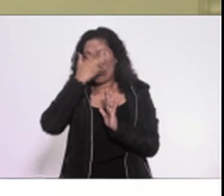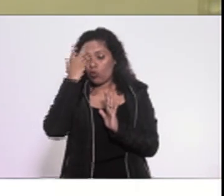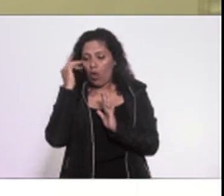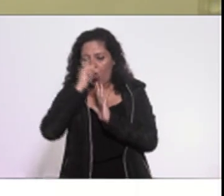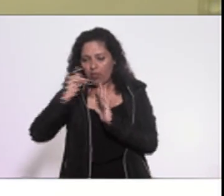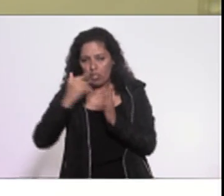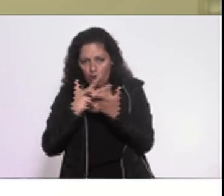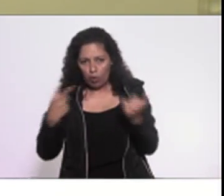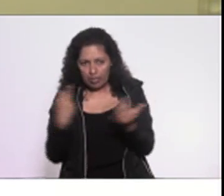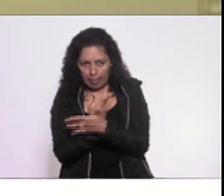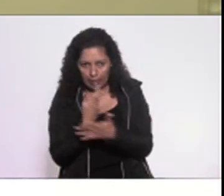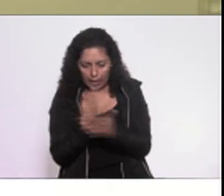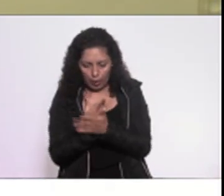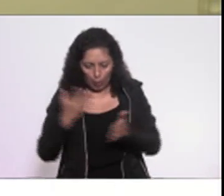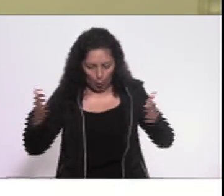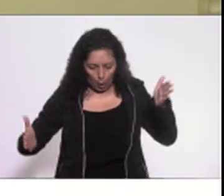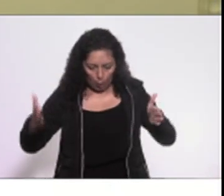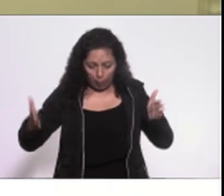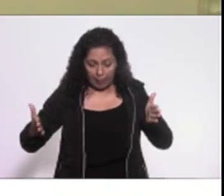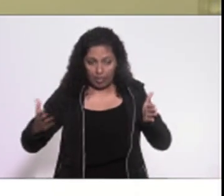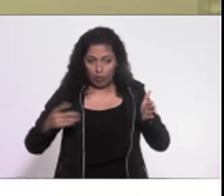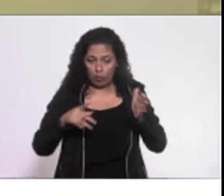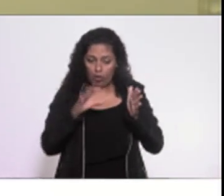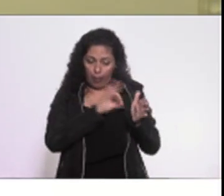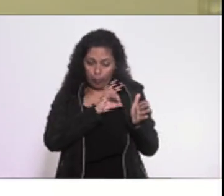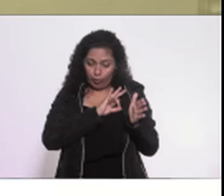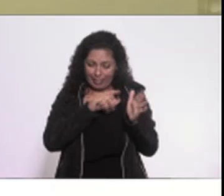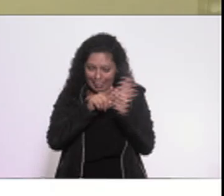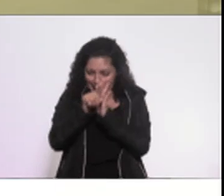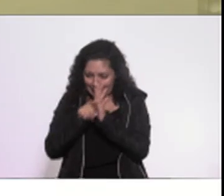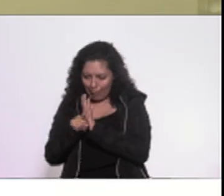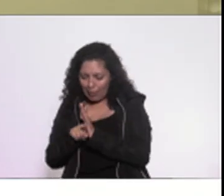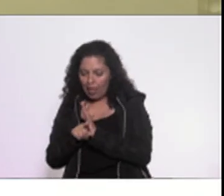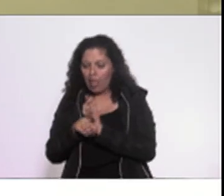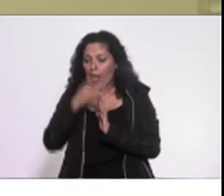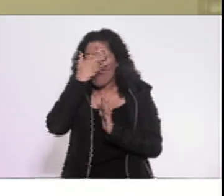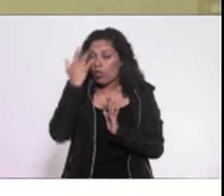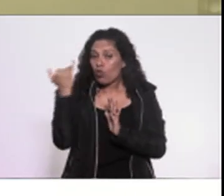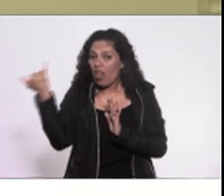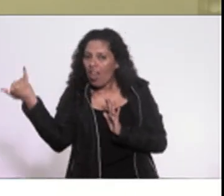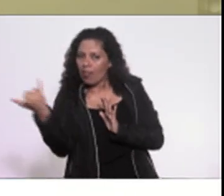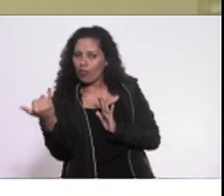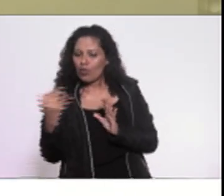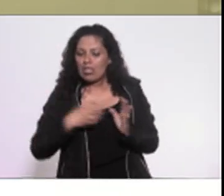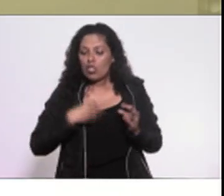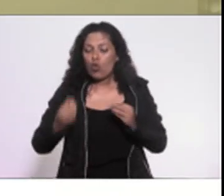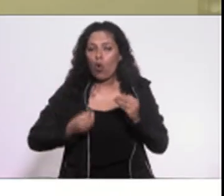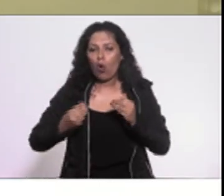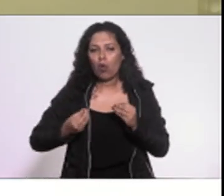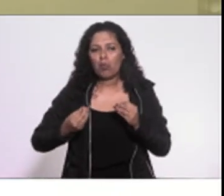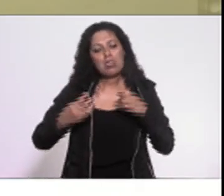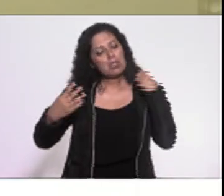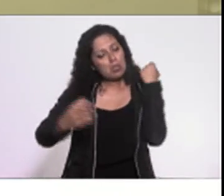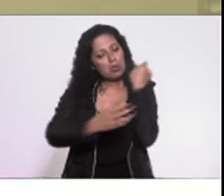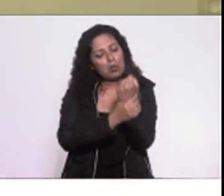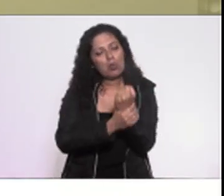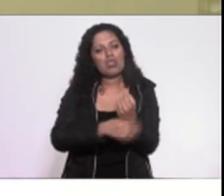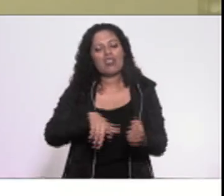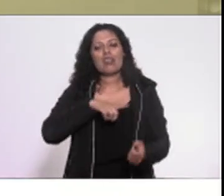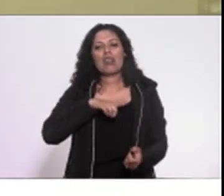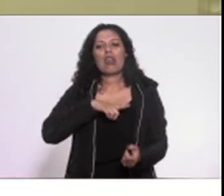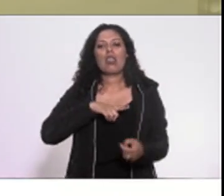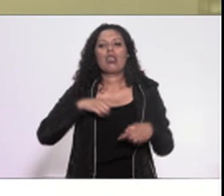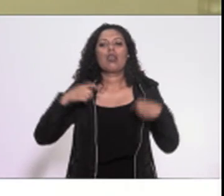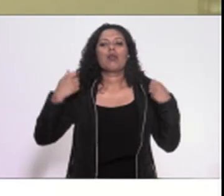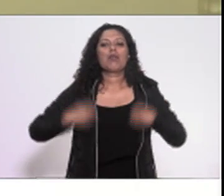investigação a pessoa não se sinta exposta, onde ela se sinta segura para entender que ela pode